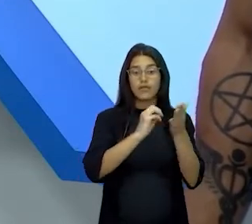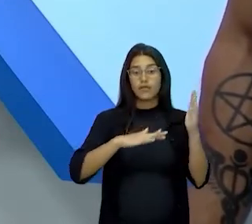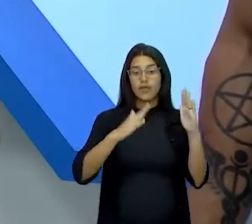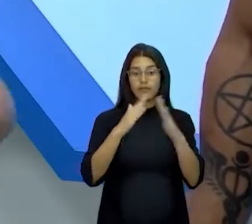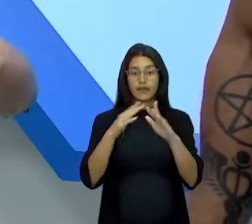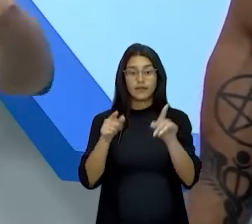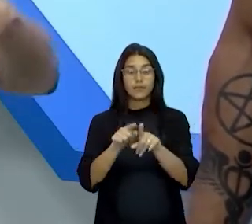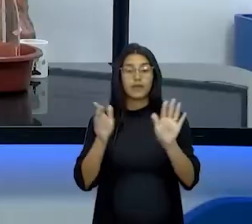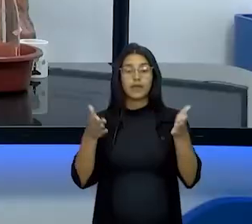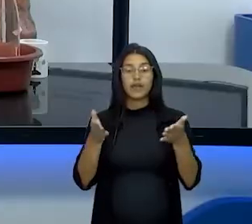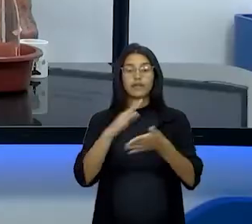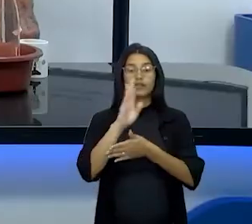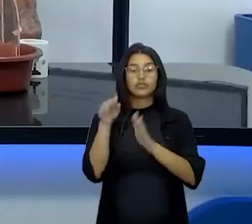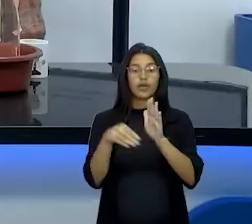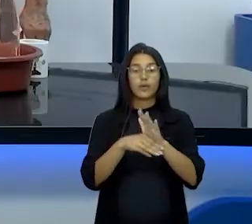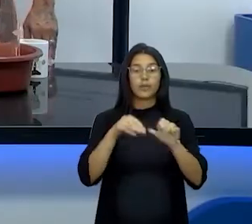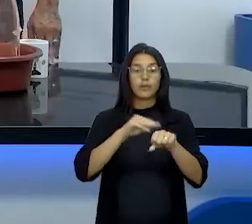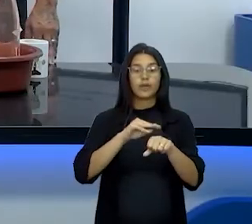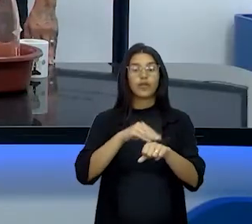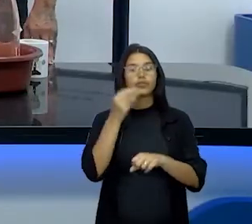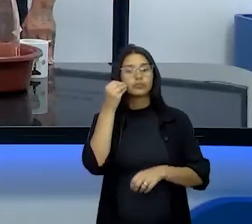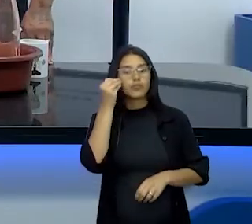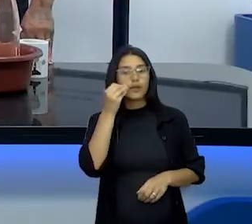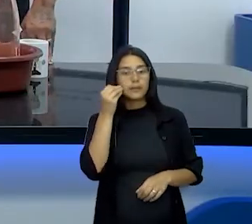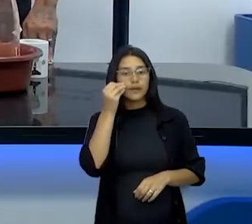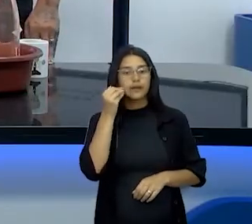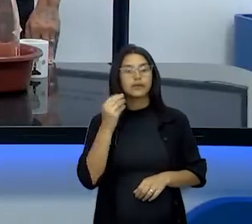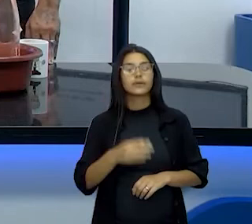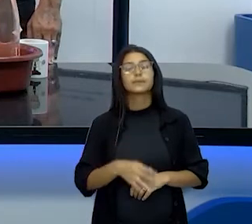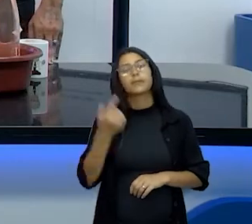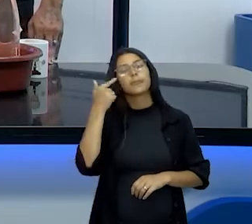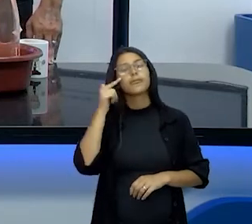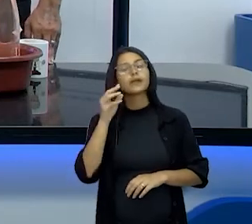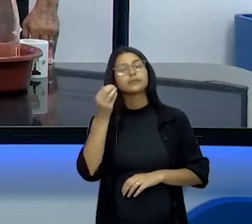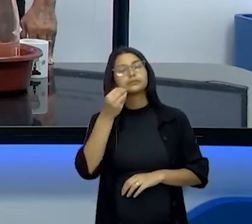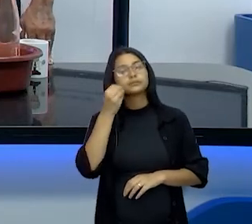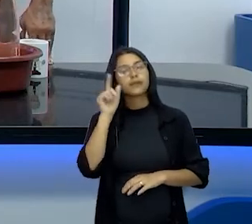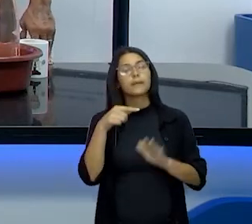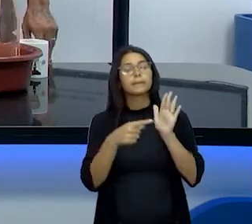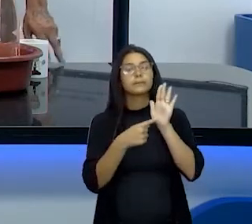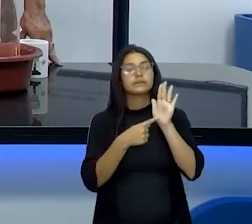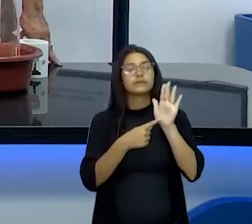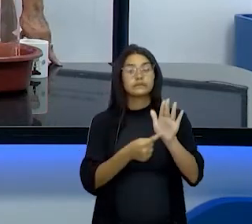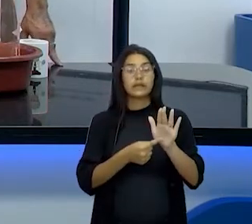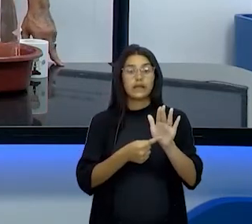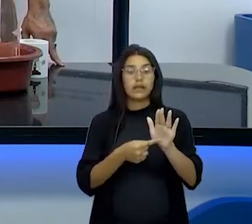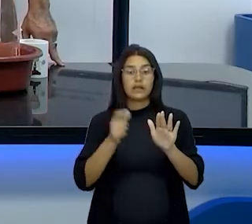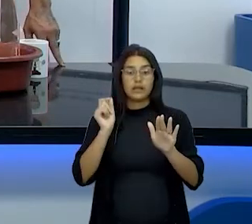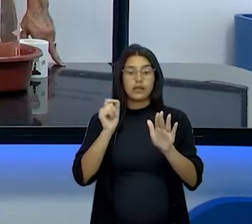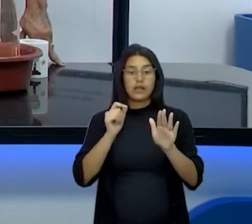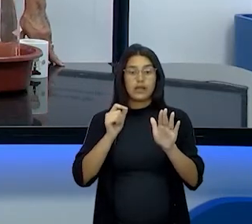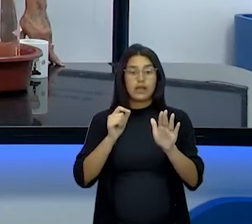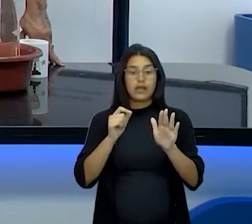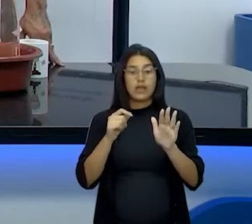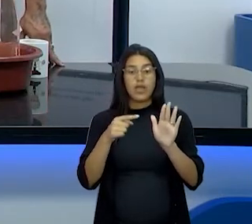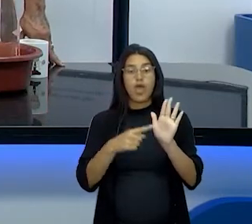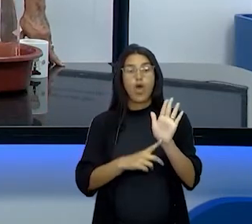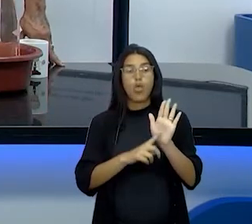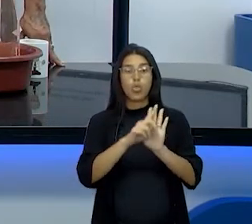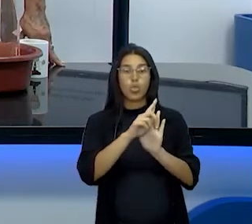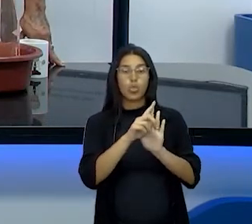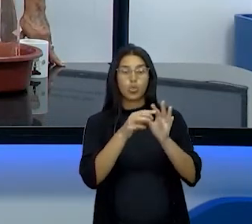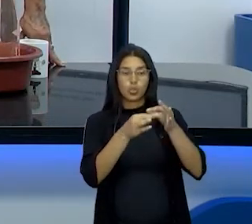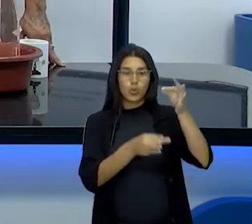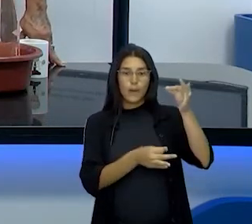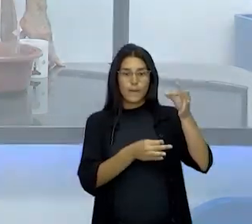fazerem. E agora vai chegar a hora do nosso experimento. A ideia desse experimento é mostrar que a altura mostra a pressão.